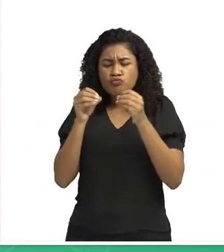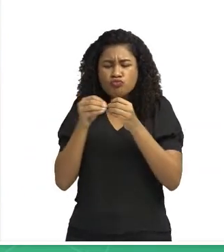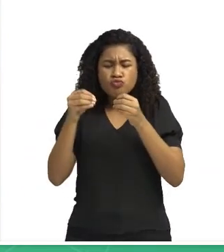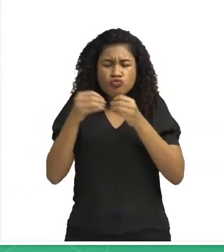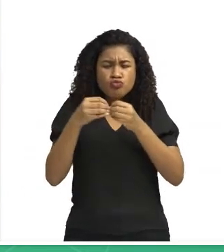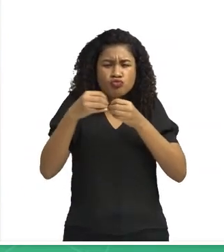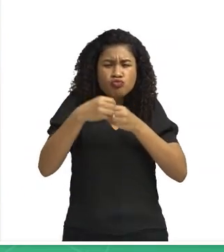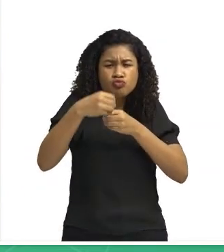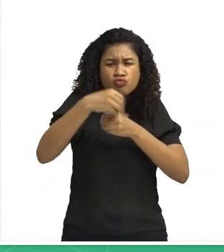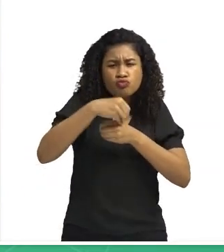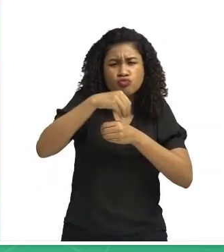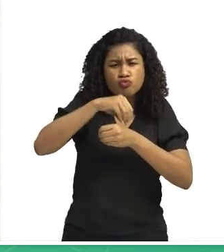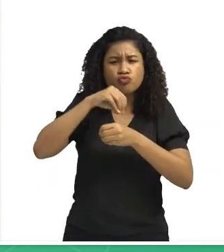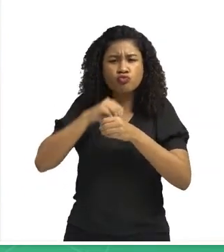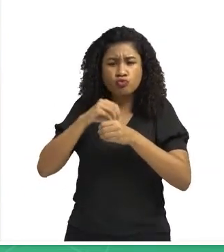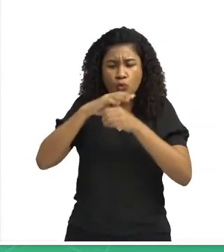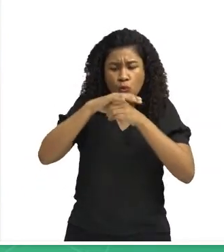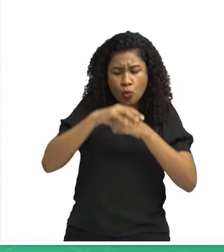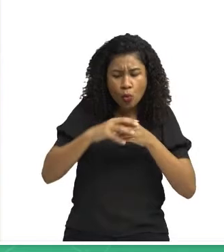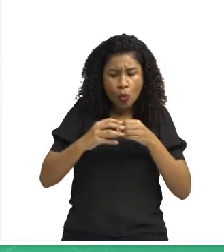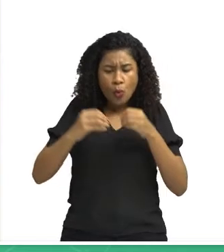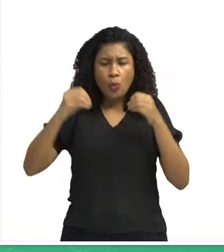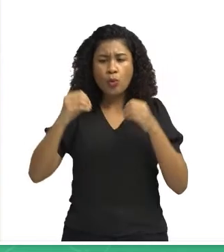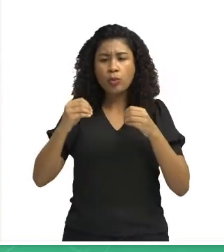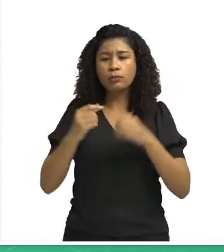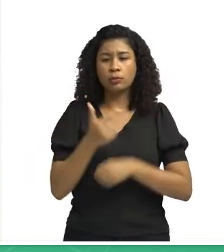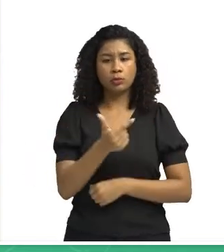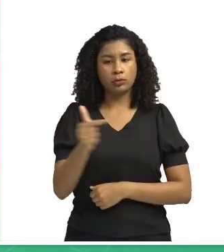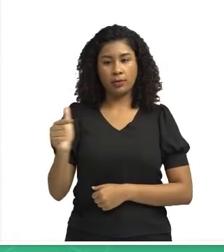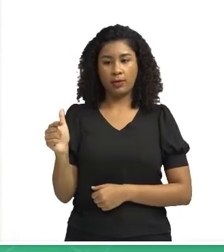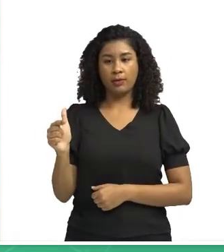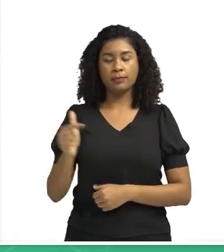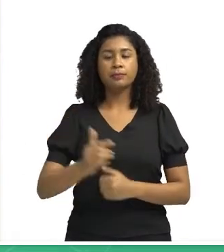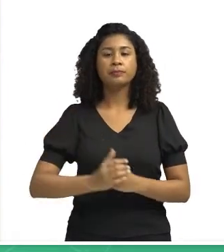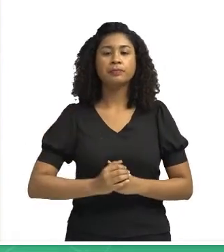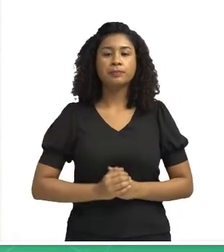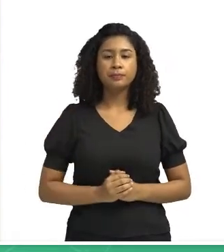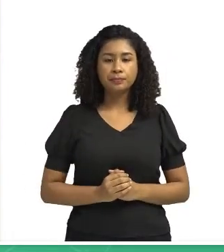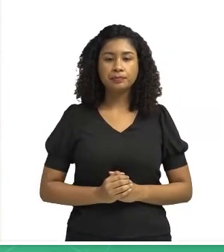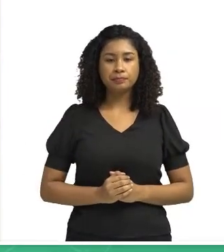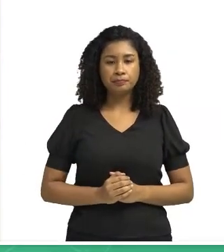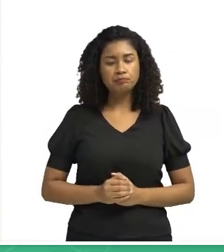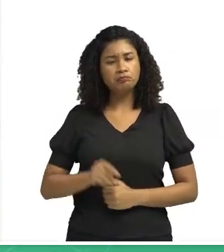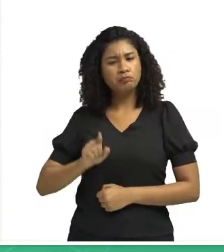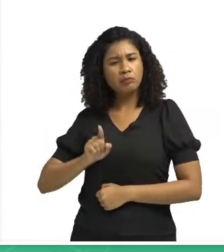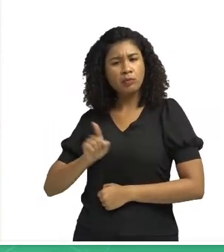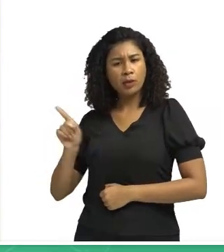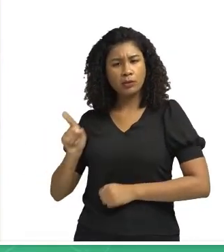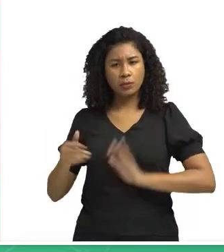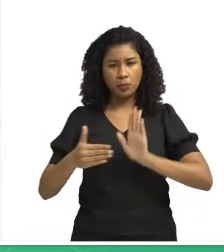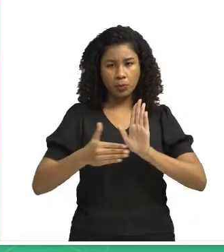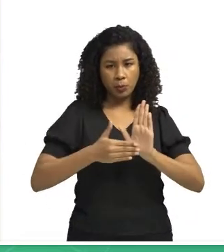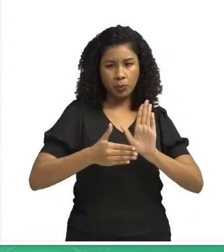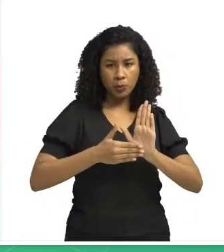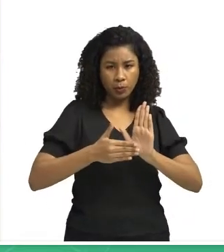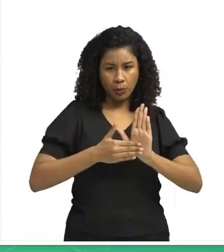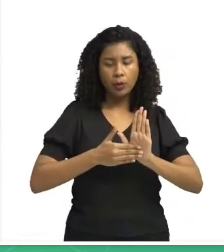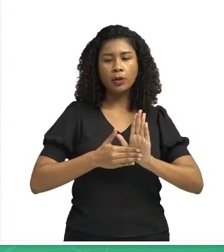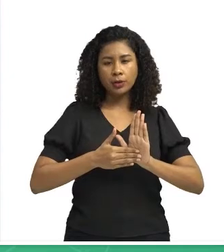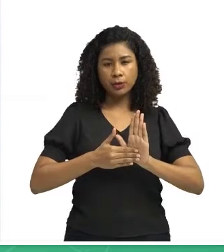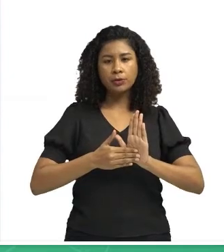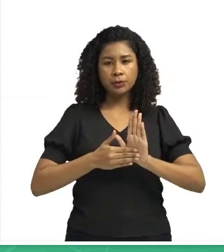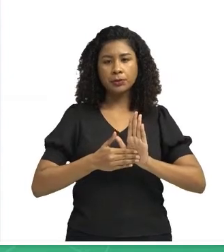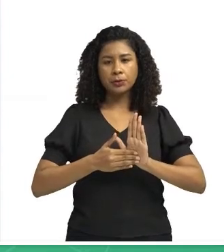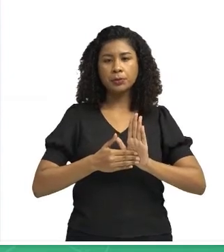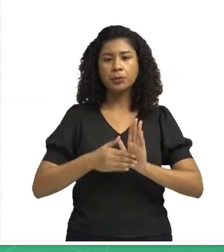que são indivisíveis, tá bom? E esse modelo, ele tem